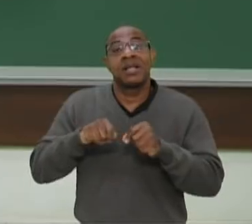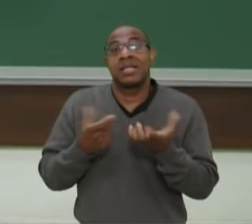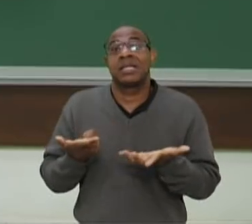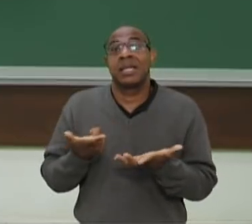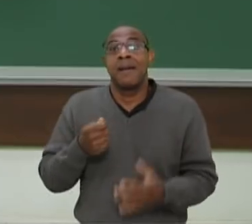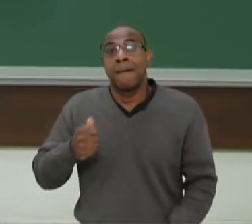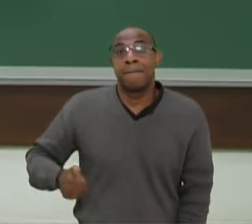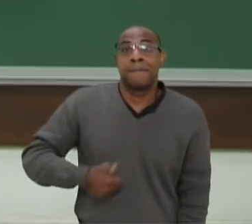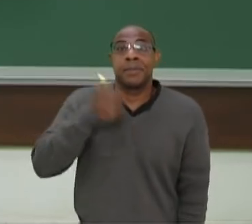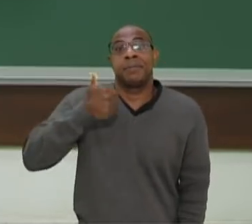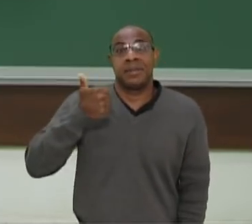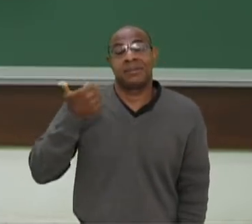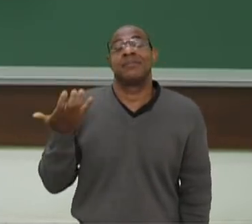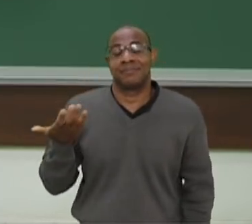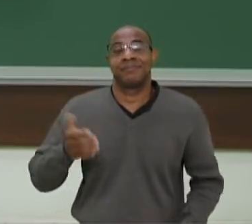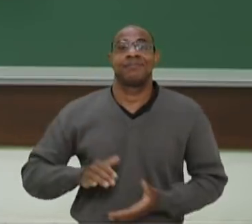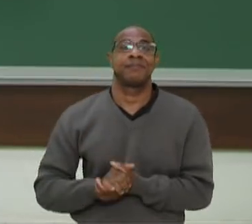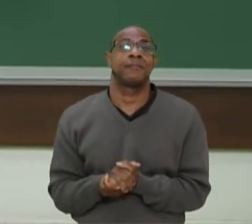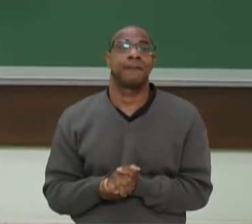prioridade naquele momento.